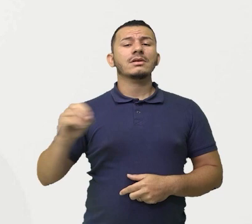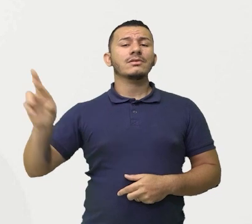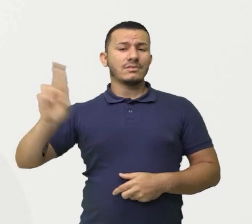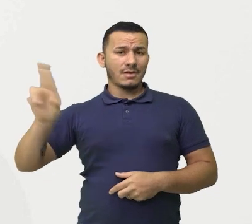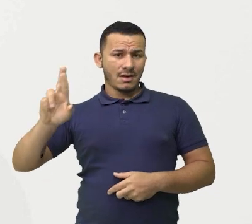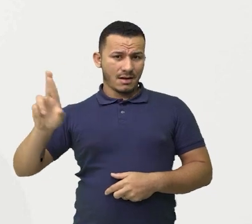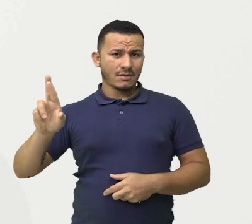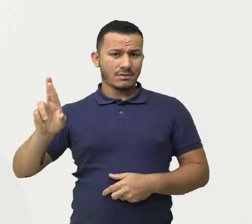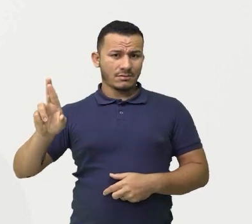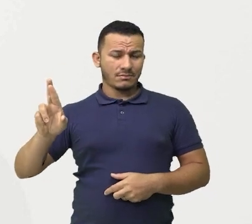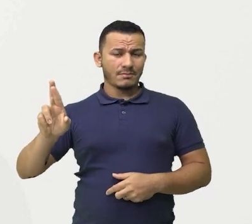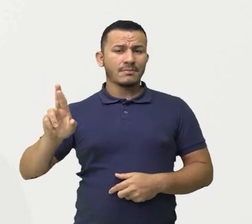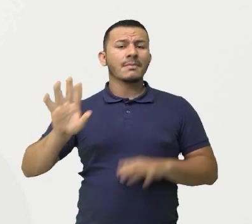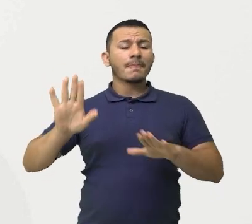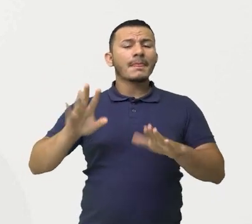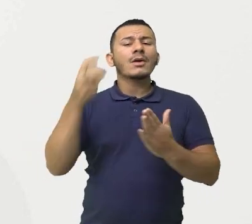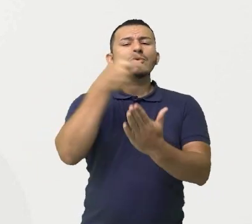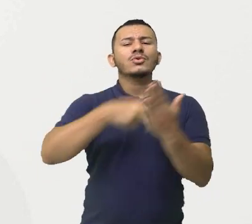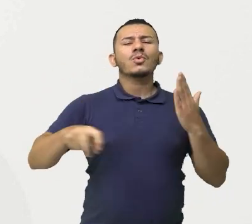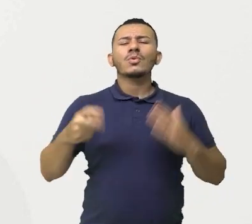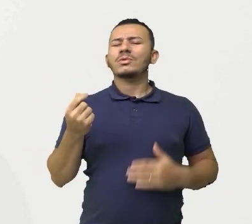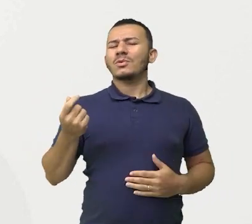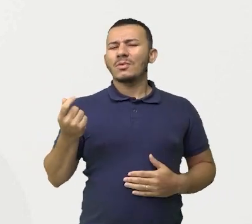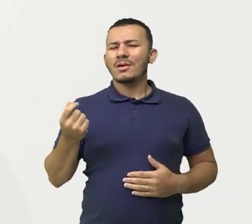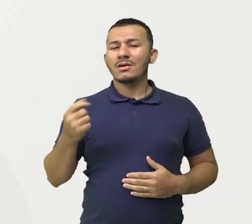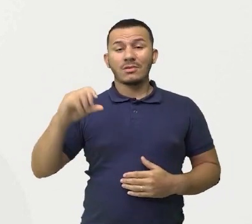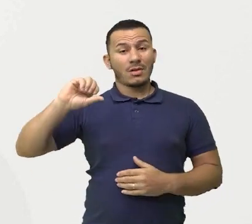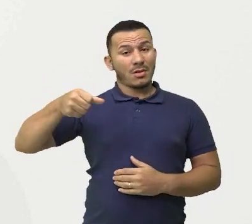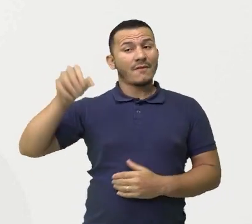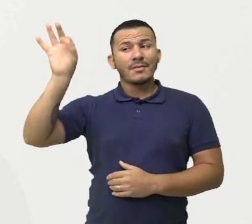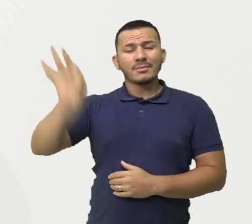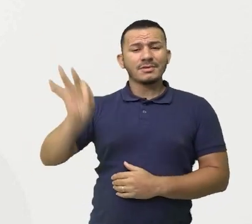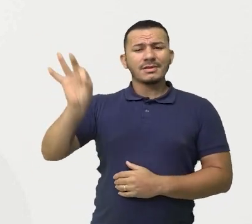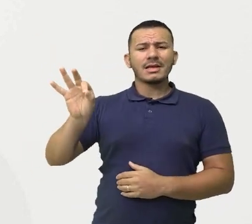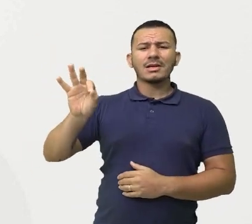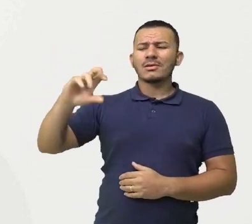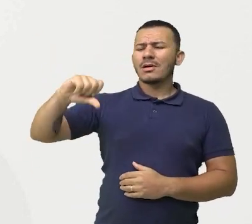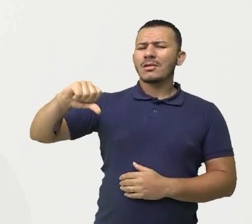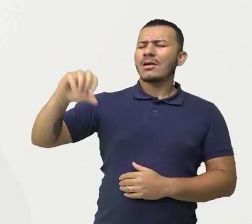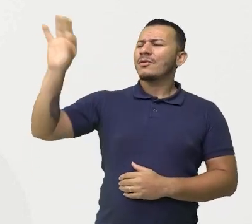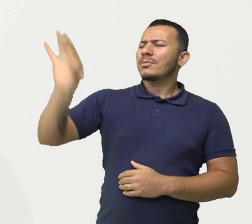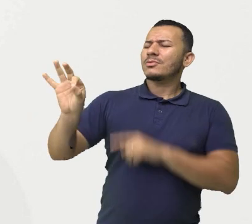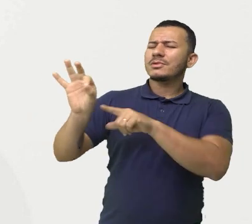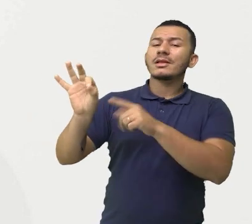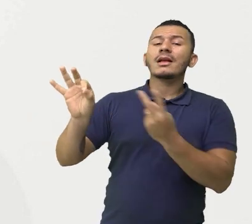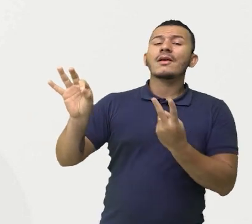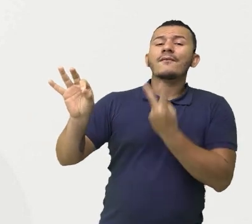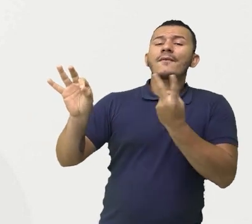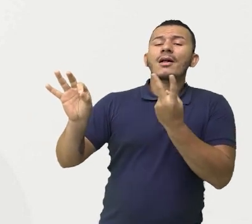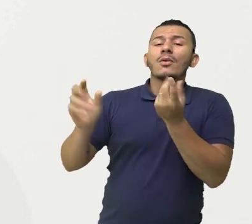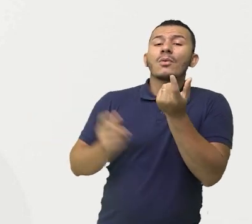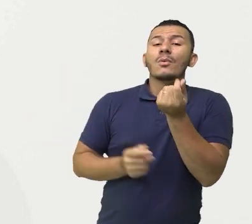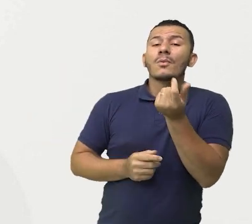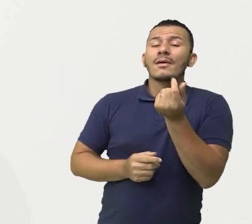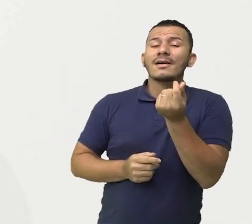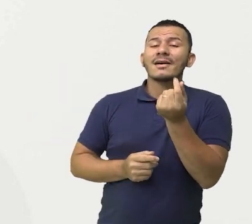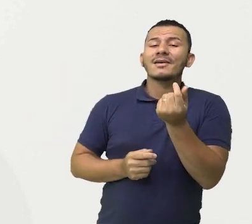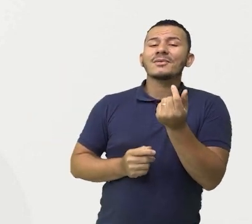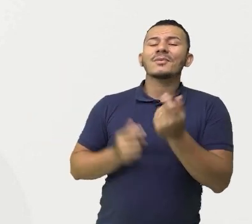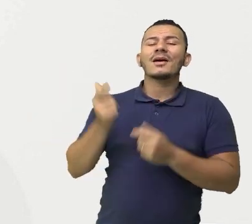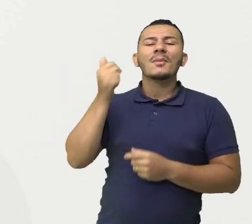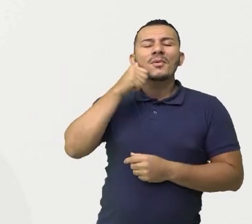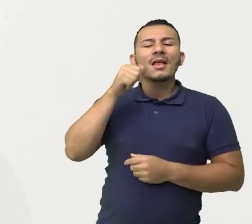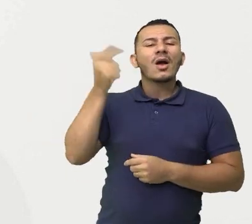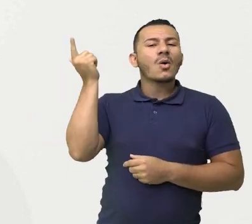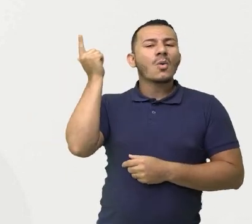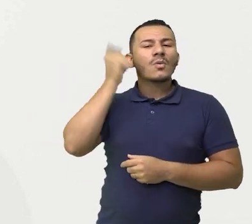R$200. Quanto é o desconto, professor? 9%. Mas quanto é o valor? Quanto que